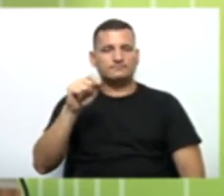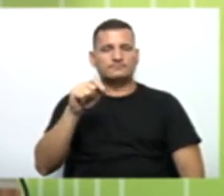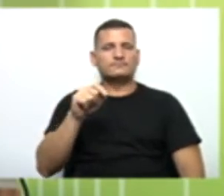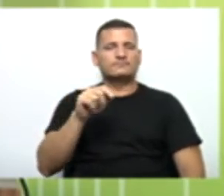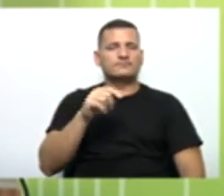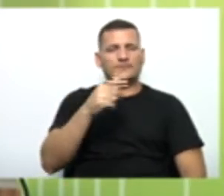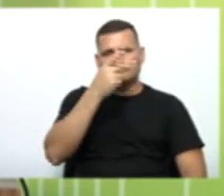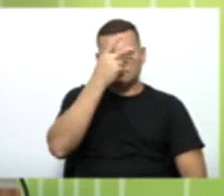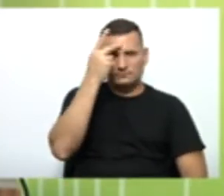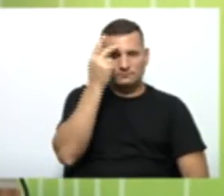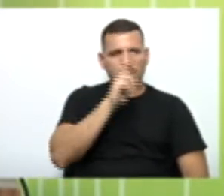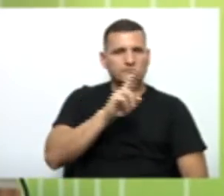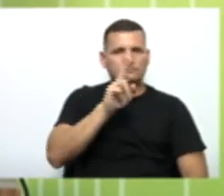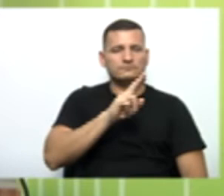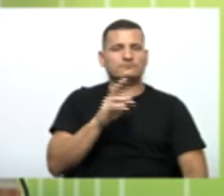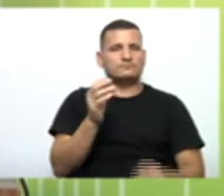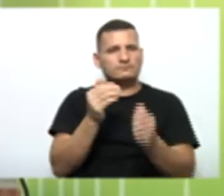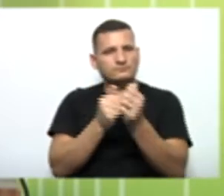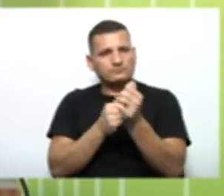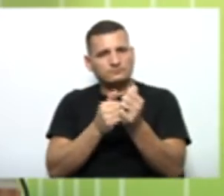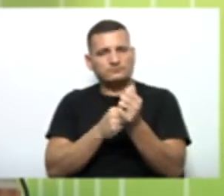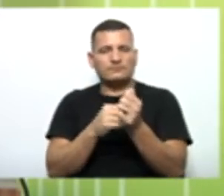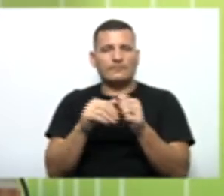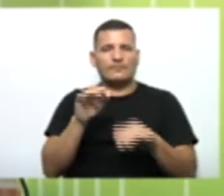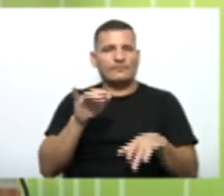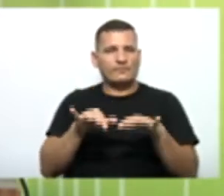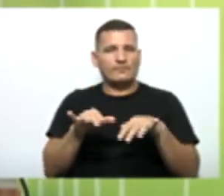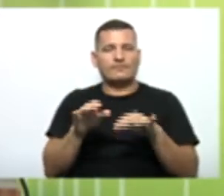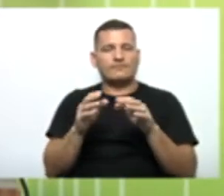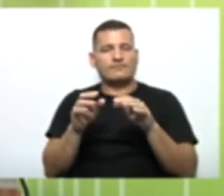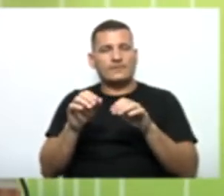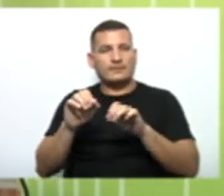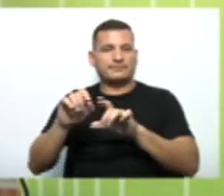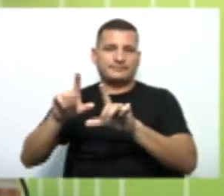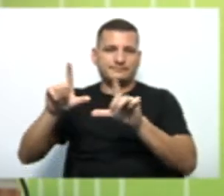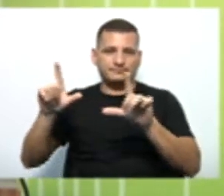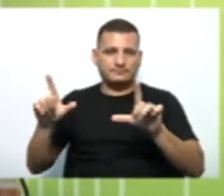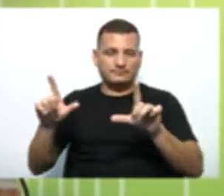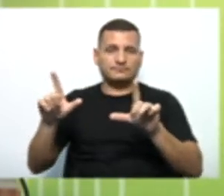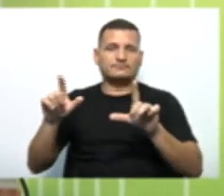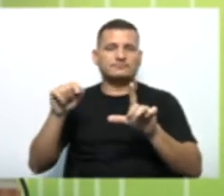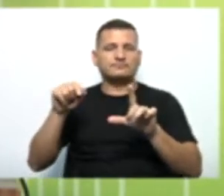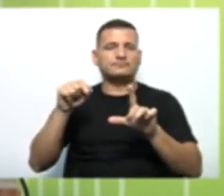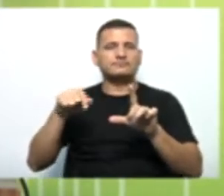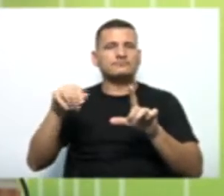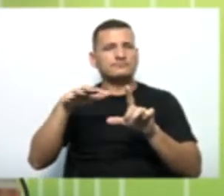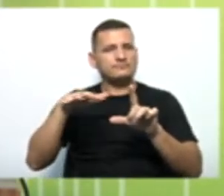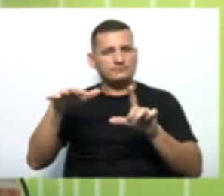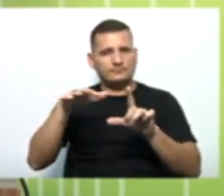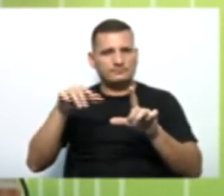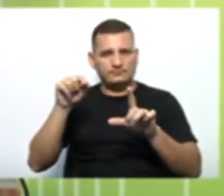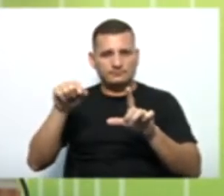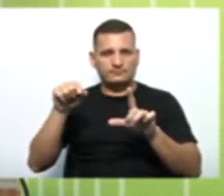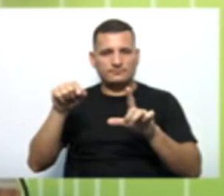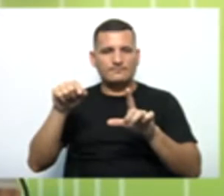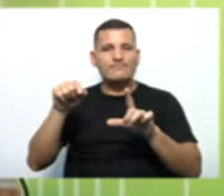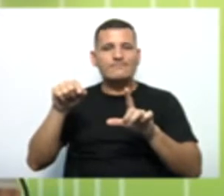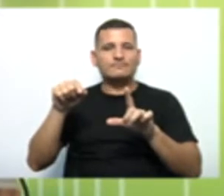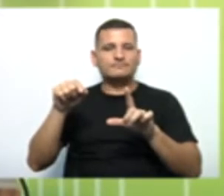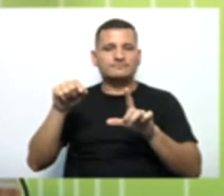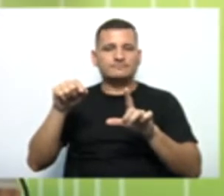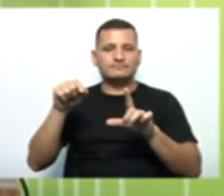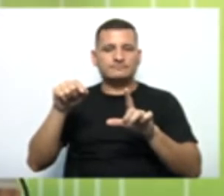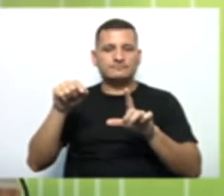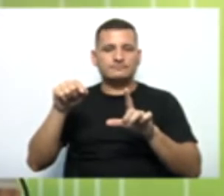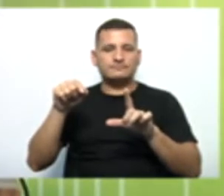outras informações para você poder logar, trocar a senha. Essa área restrita, ela existe